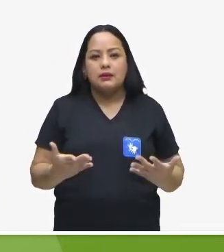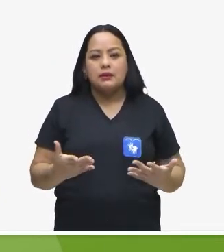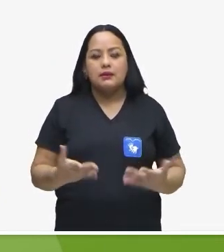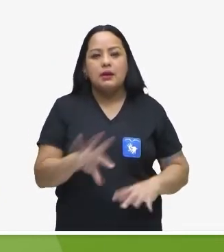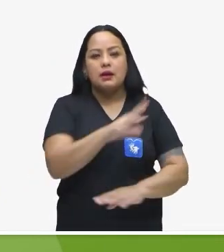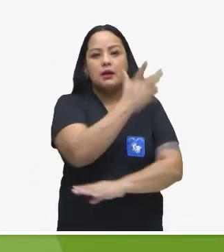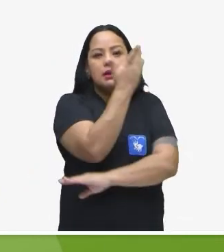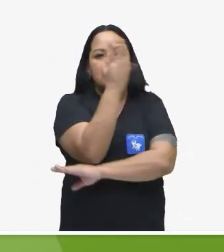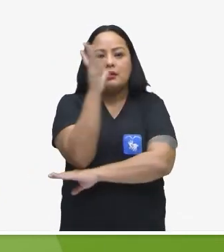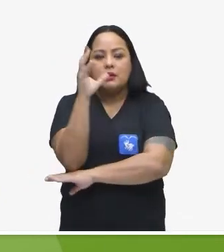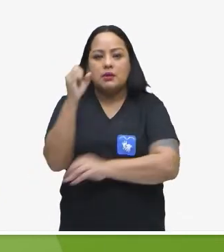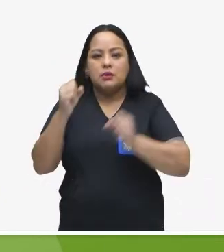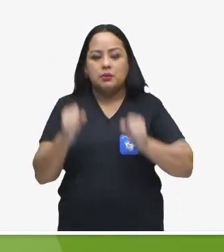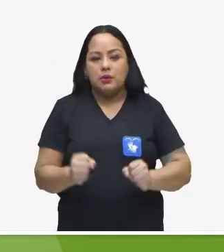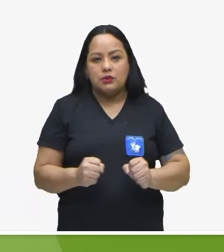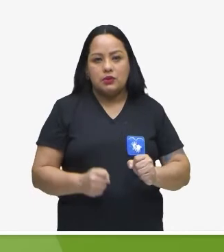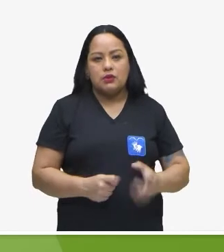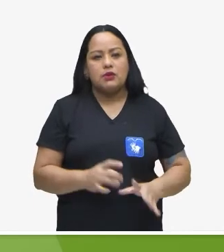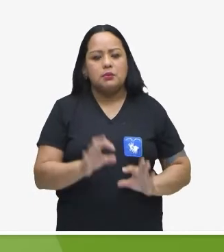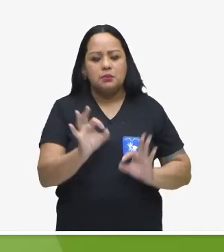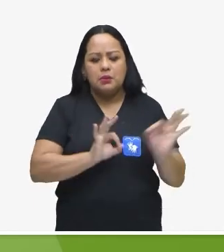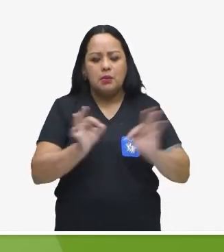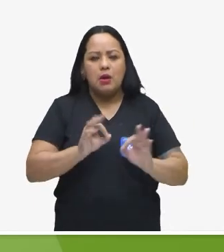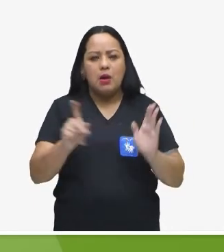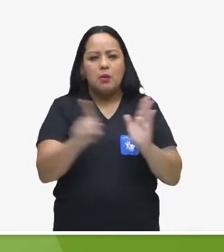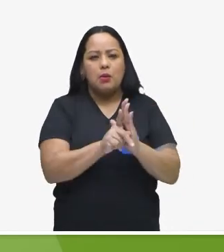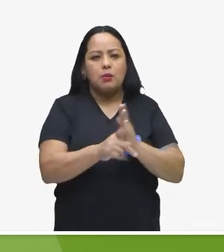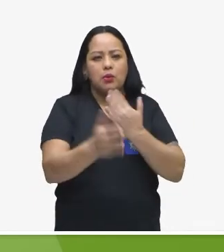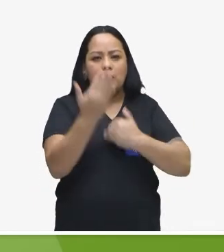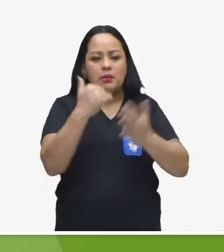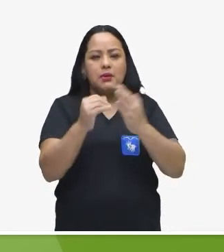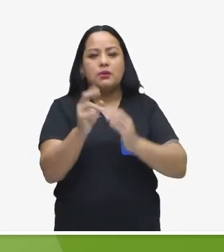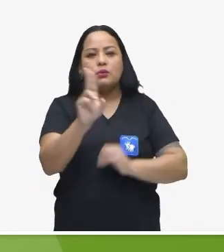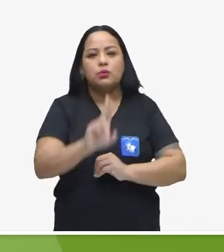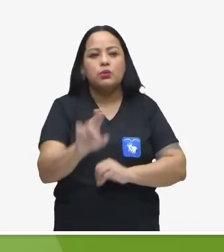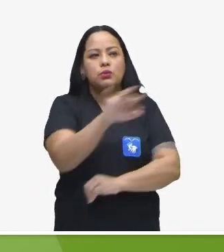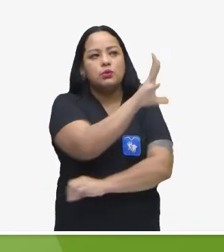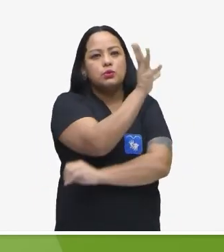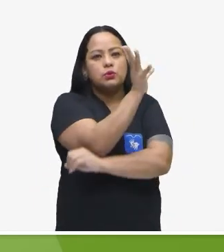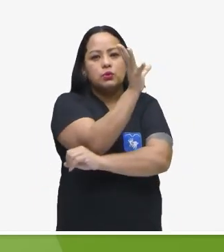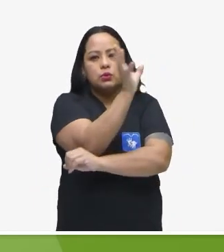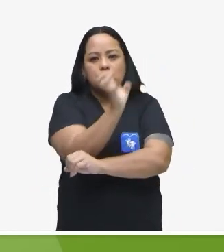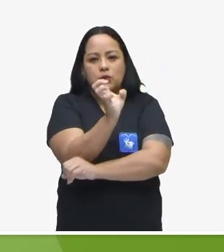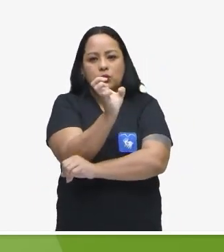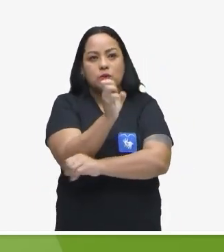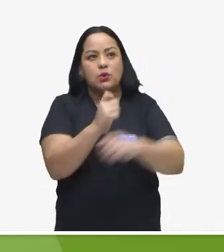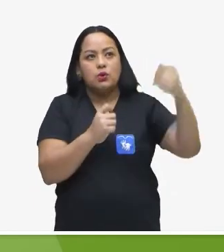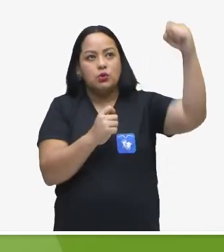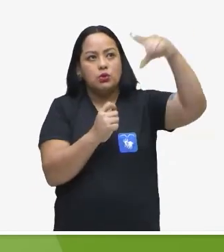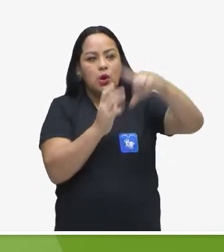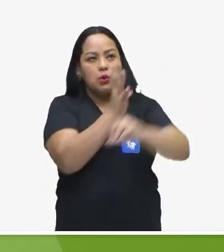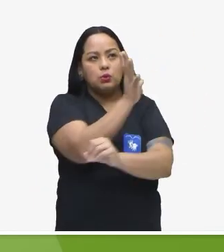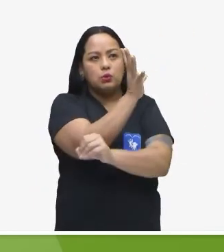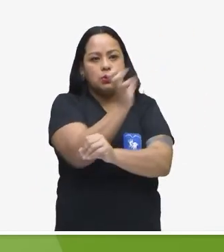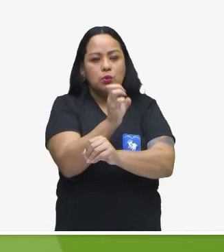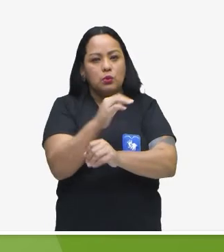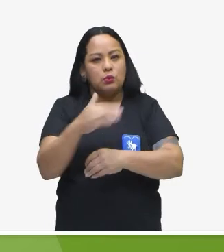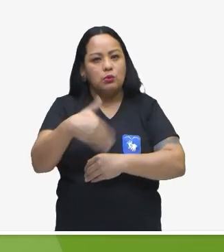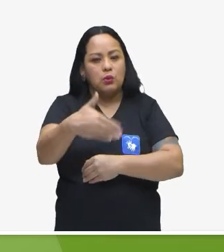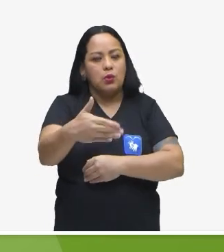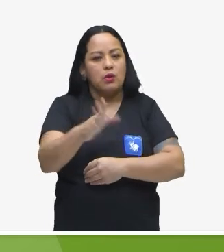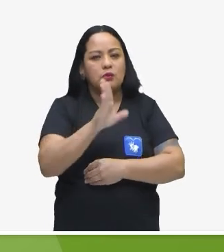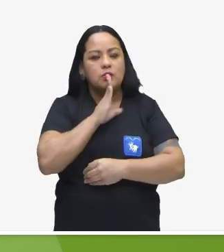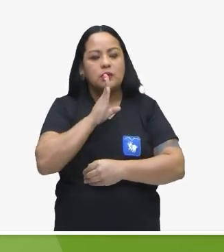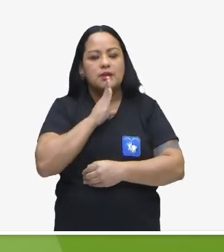plantas têm a capacidade de produzir seu próprio alimento através da fotossíntese, né? A gente vai ver esse processo mais lá para frente,